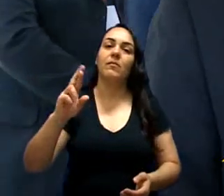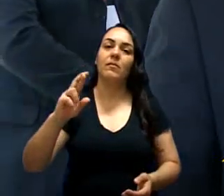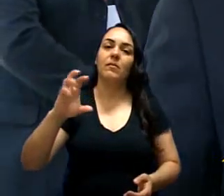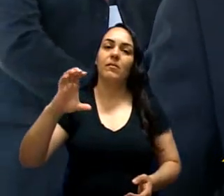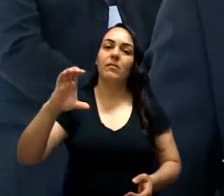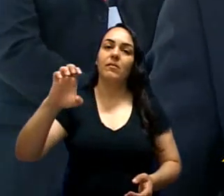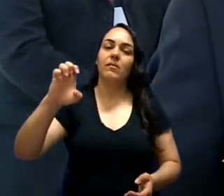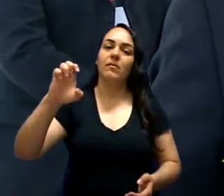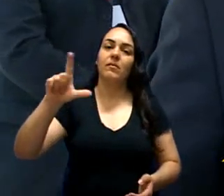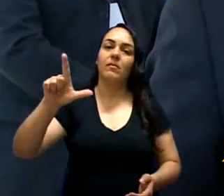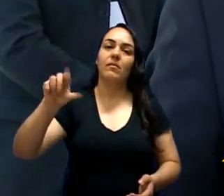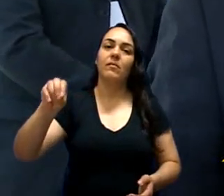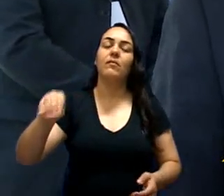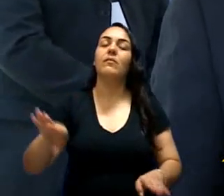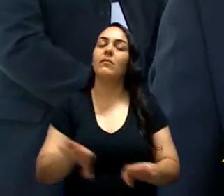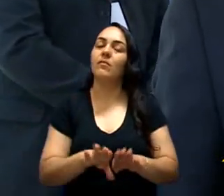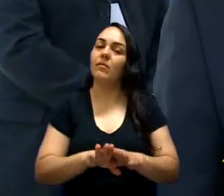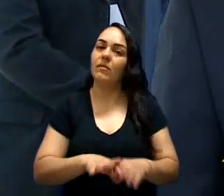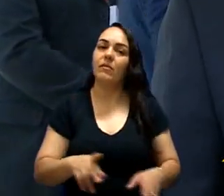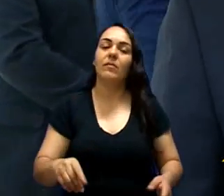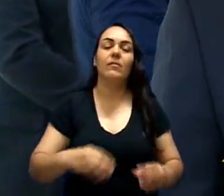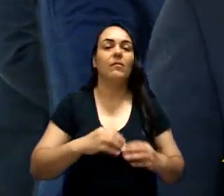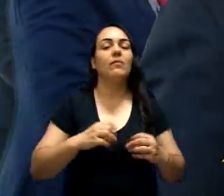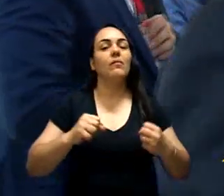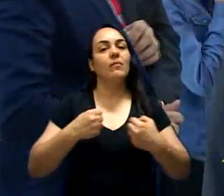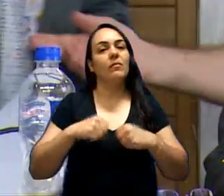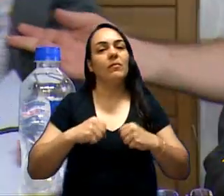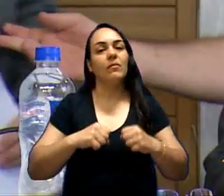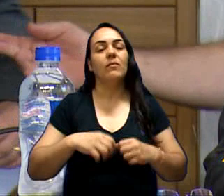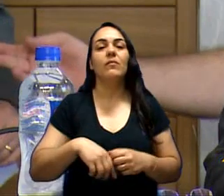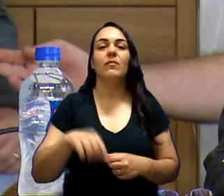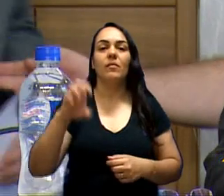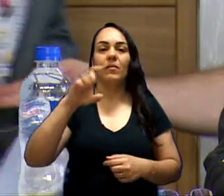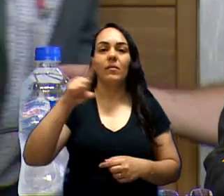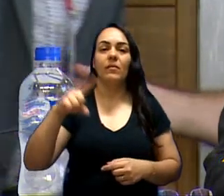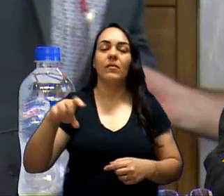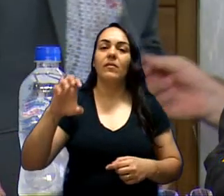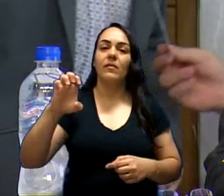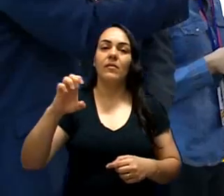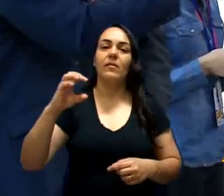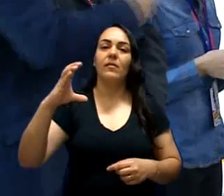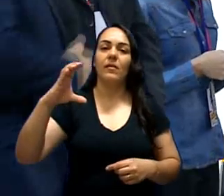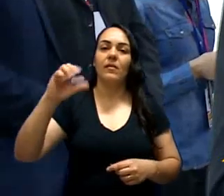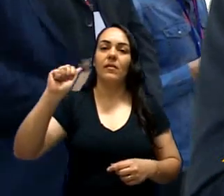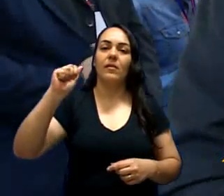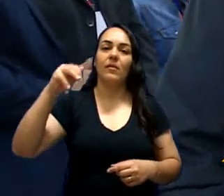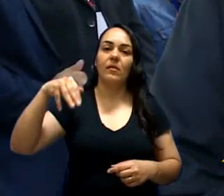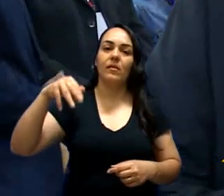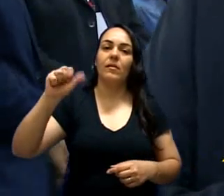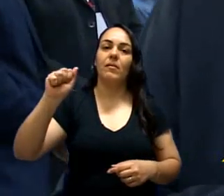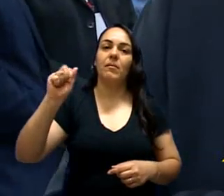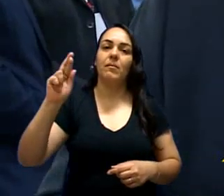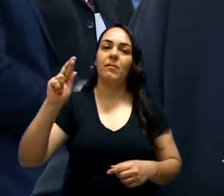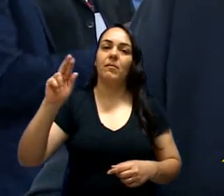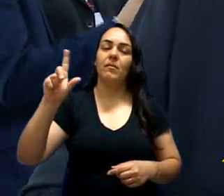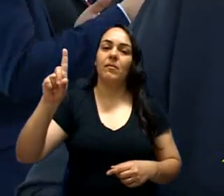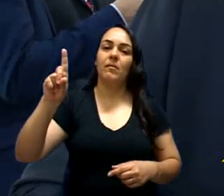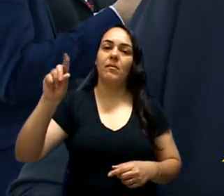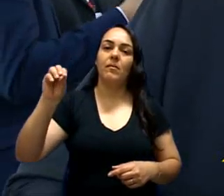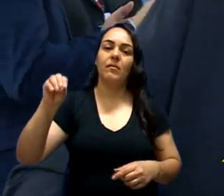hoje. Professor Marcelo, seja bem-vindo. Lá da Associação Zeca Camargo, junto com os outros amigos aqui presentes. Senhor presidente,